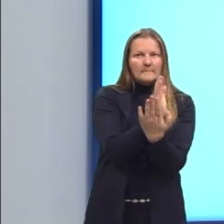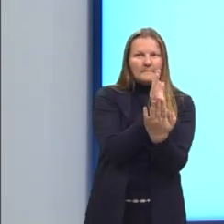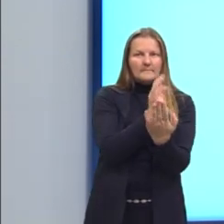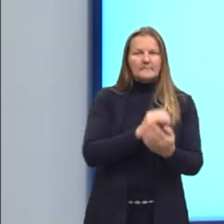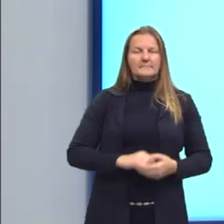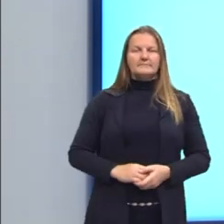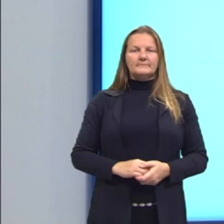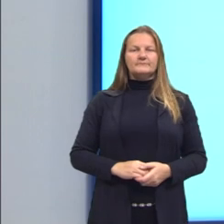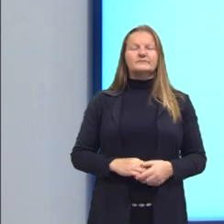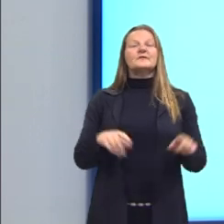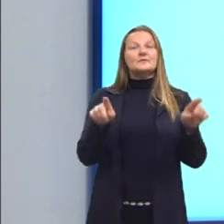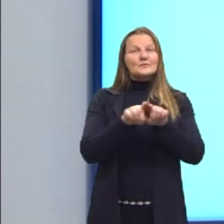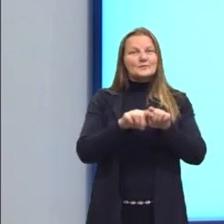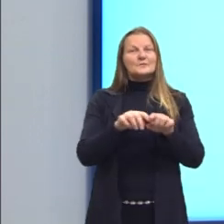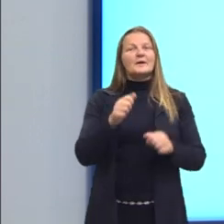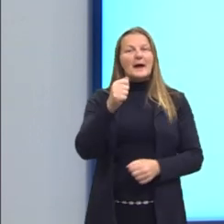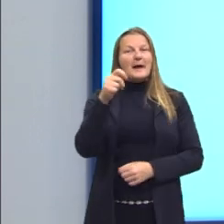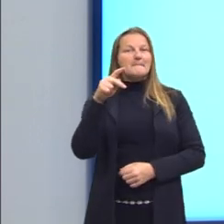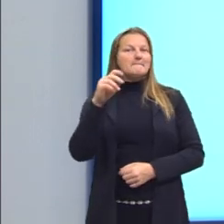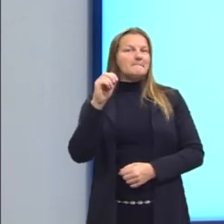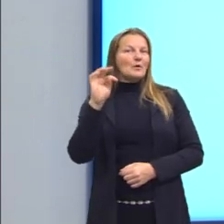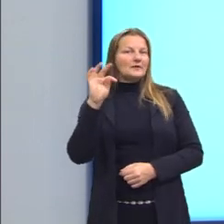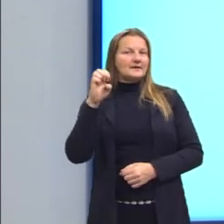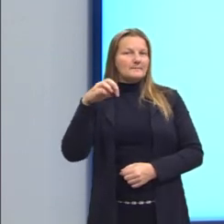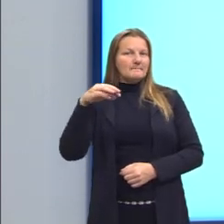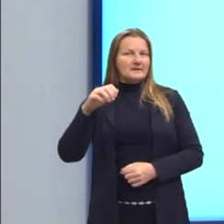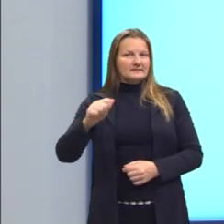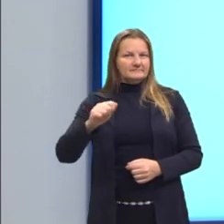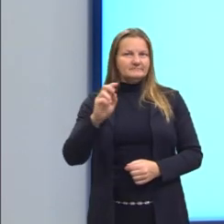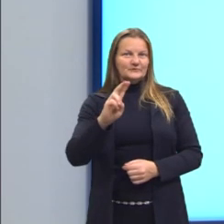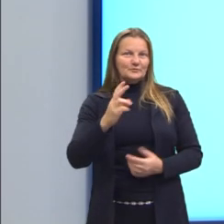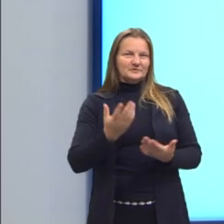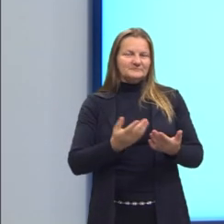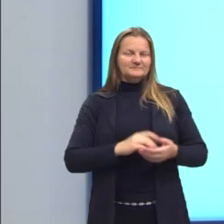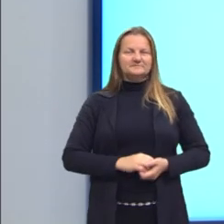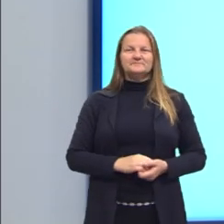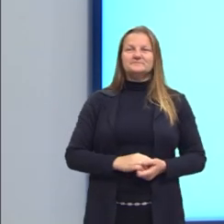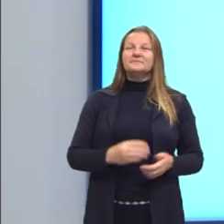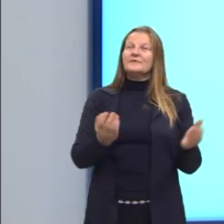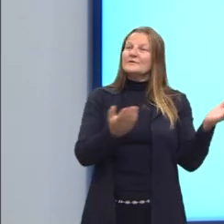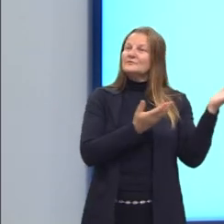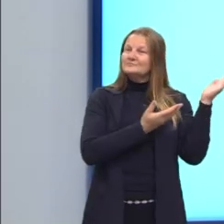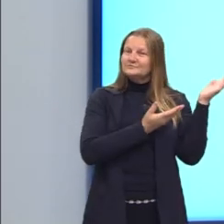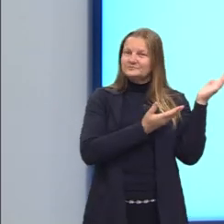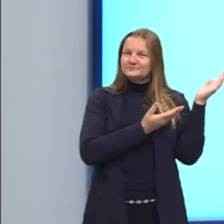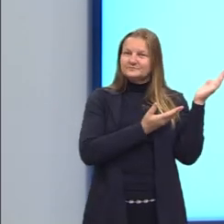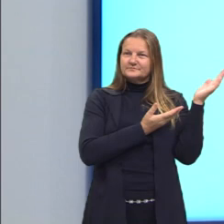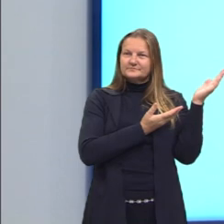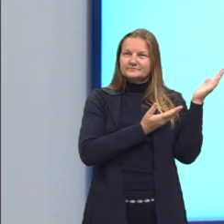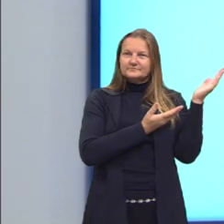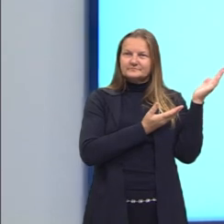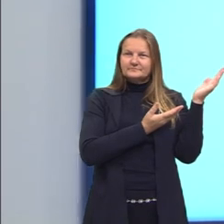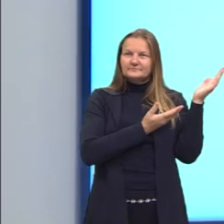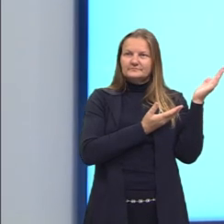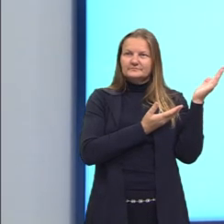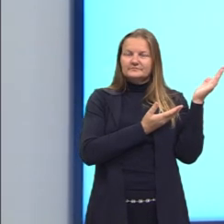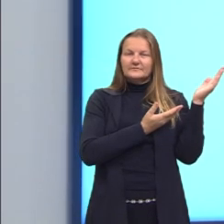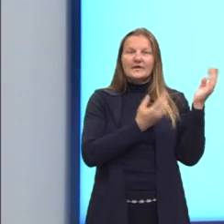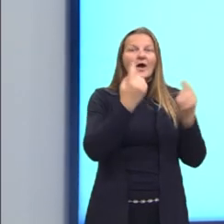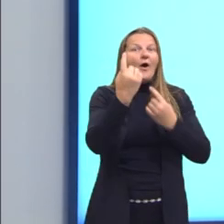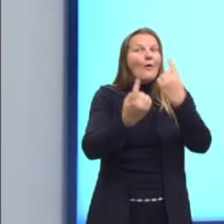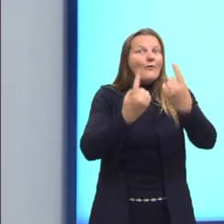da base seria então o nosso apótema e aqui eu trouxe para vocês alguns